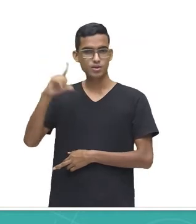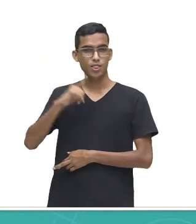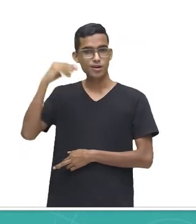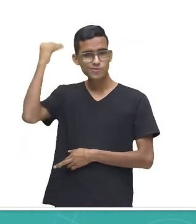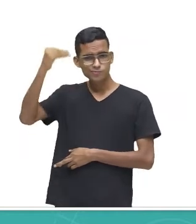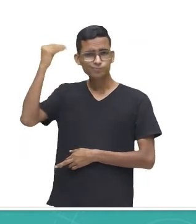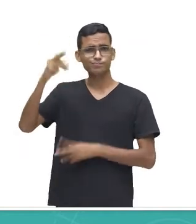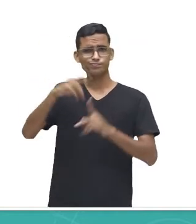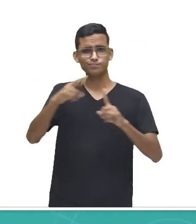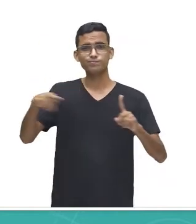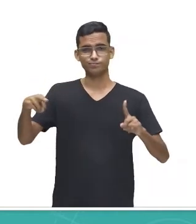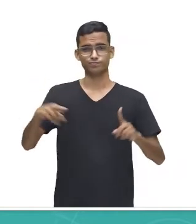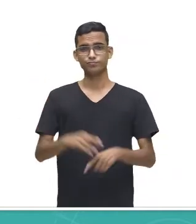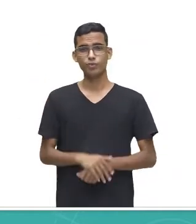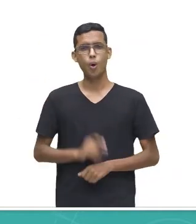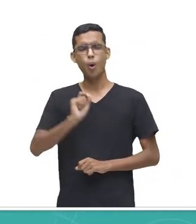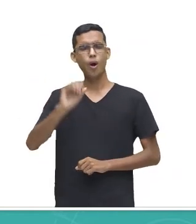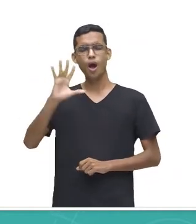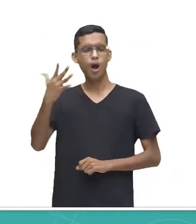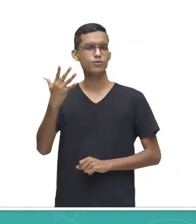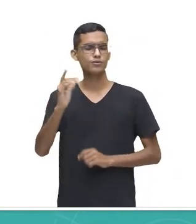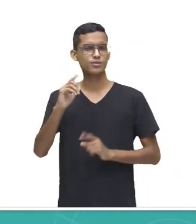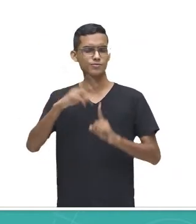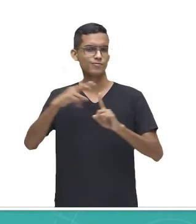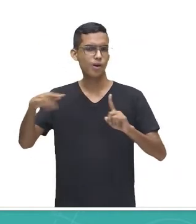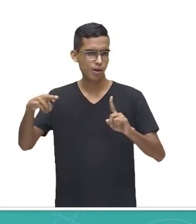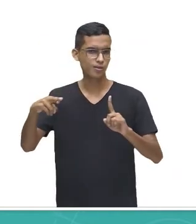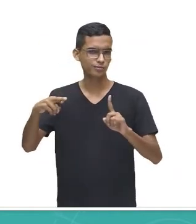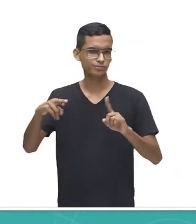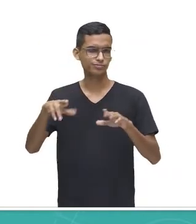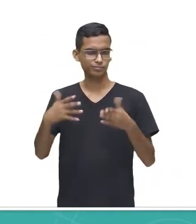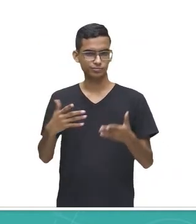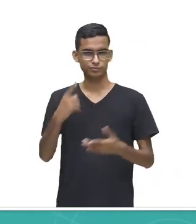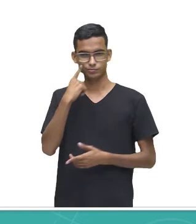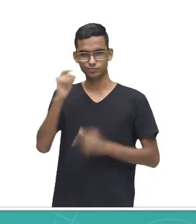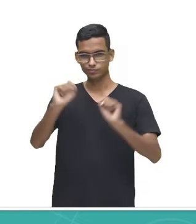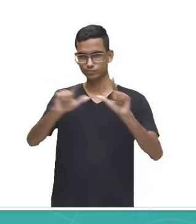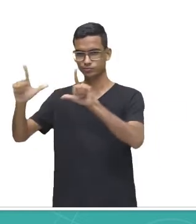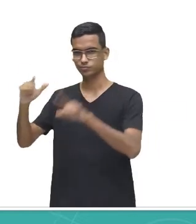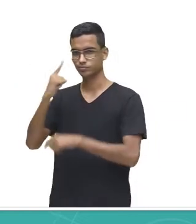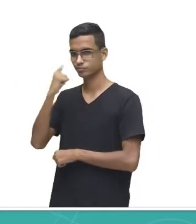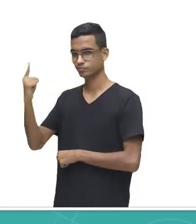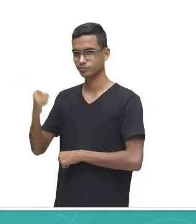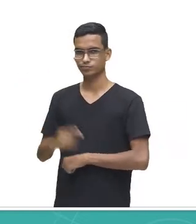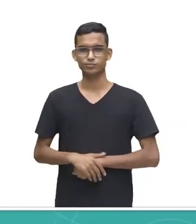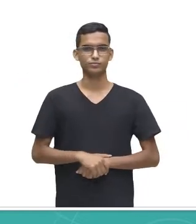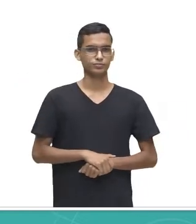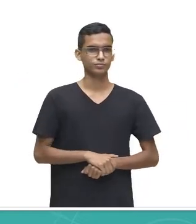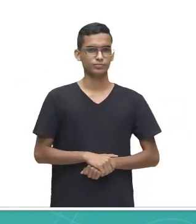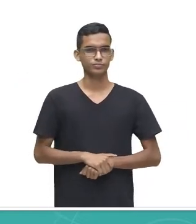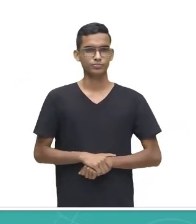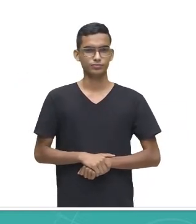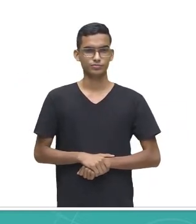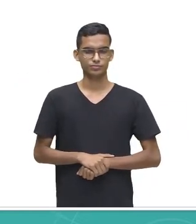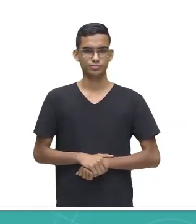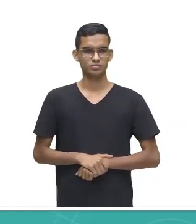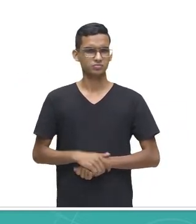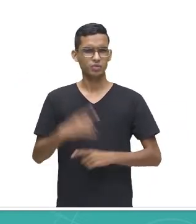acontece? Essa experiência religiosa, vamos lá. Próxima cartela. Por que o ser humano tem